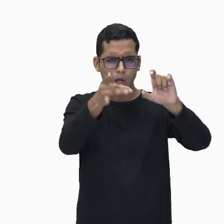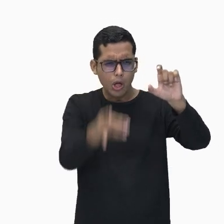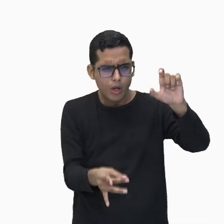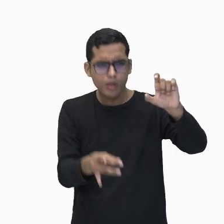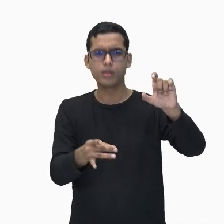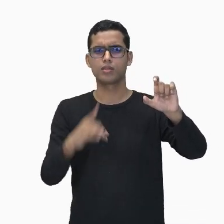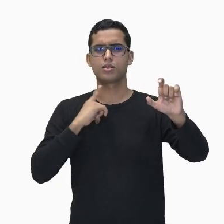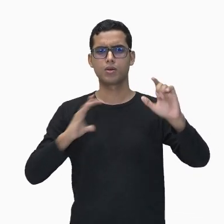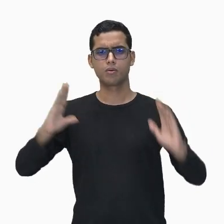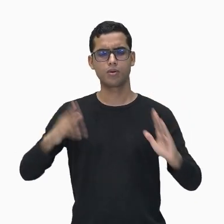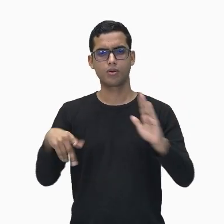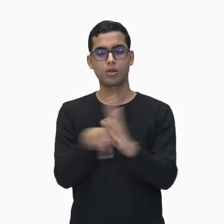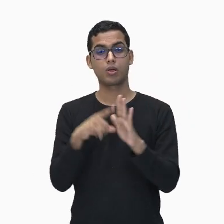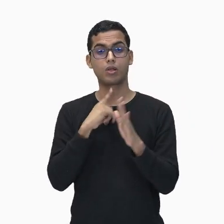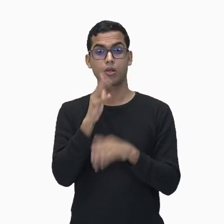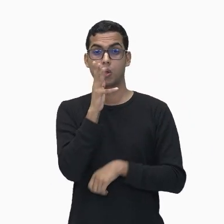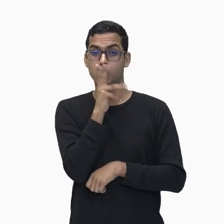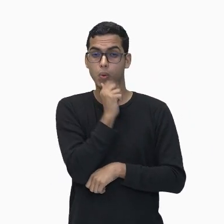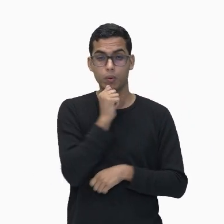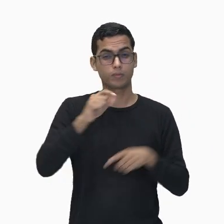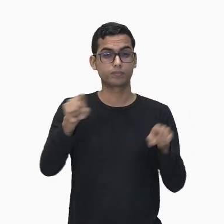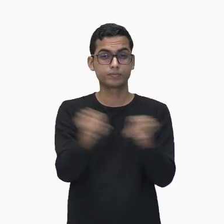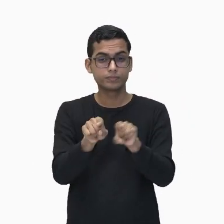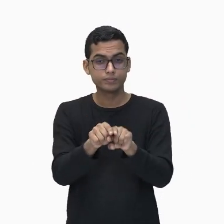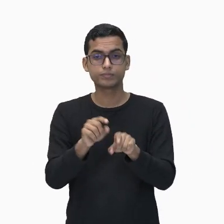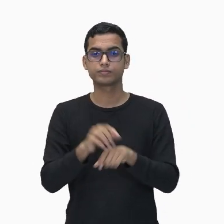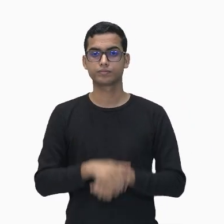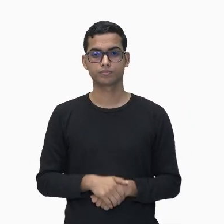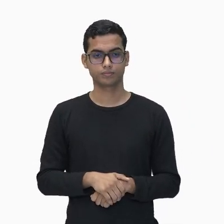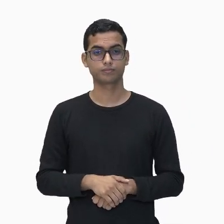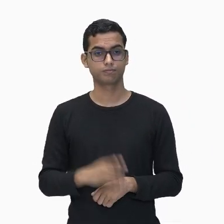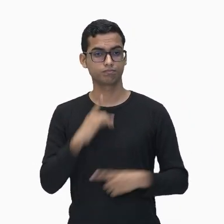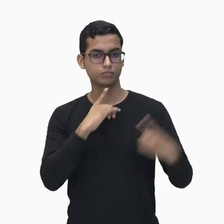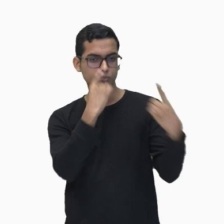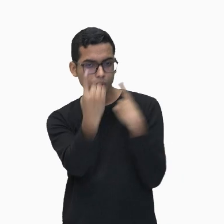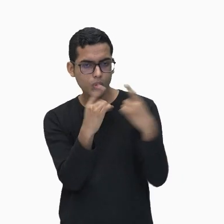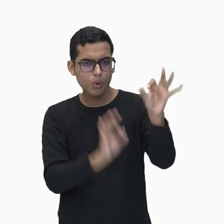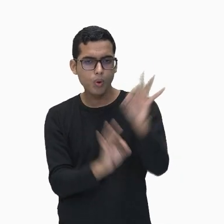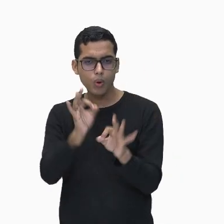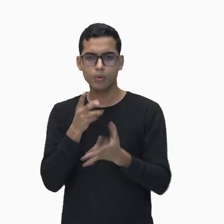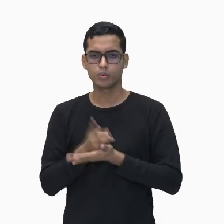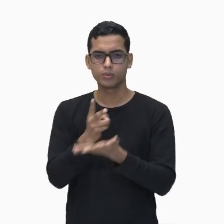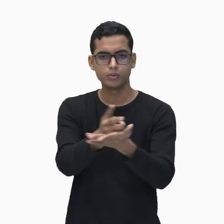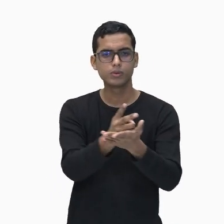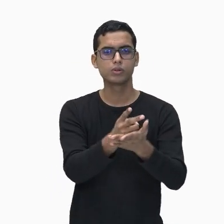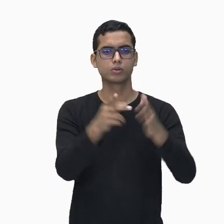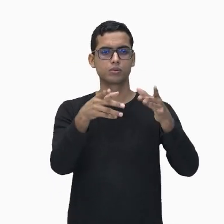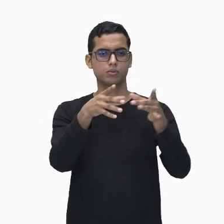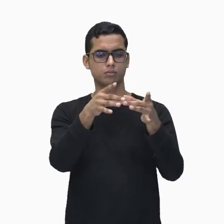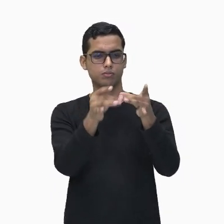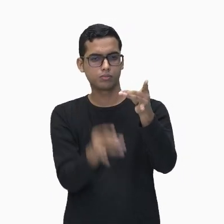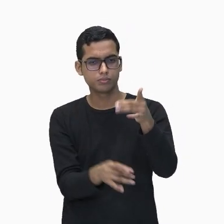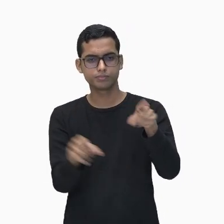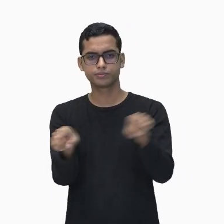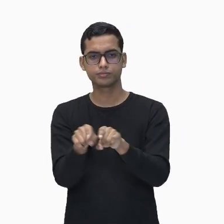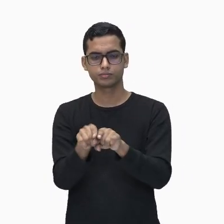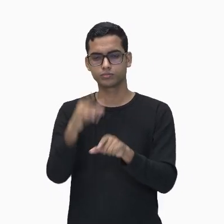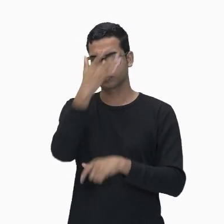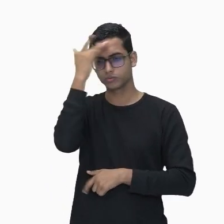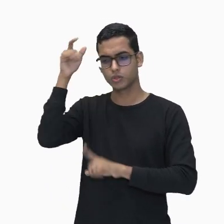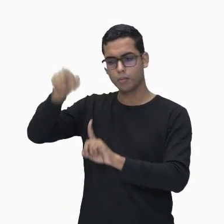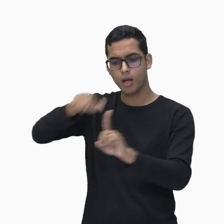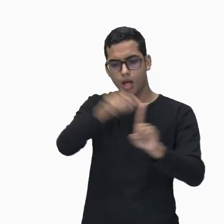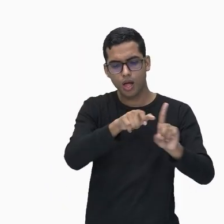por períodos também longos, além de diálogos organizados de modo contínuo, com as falas dos